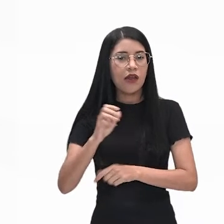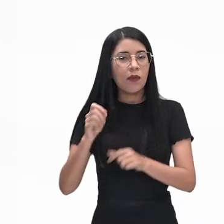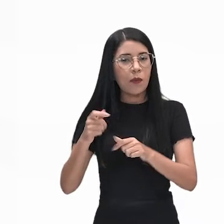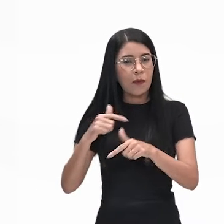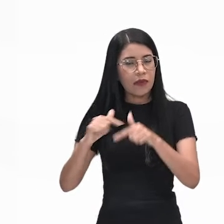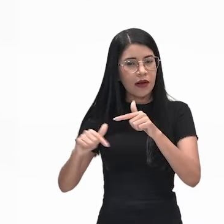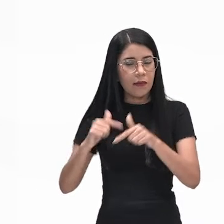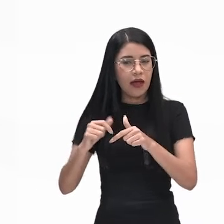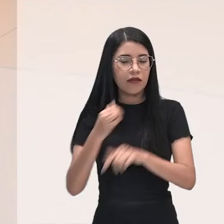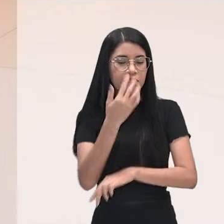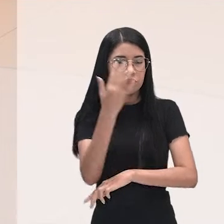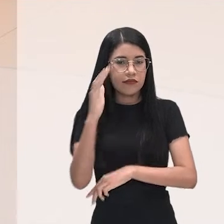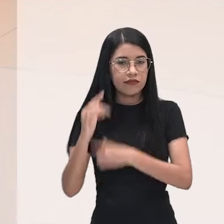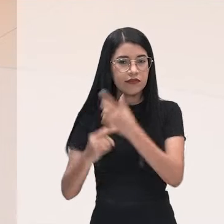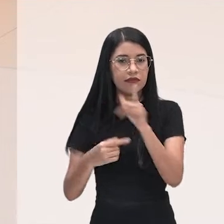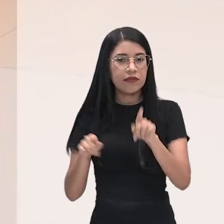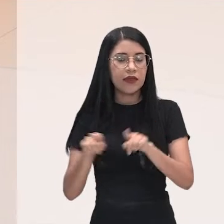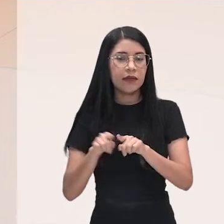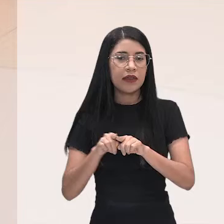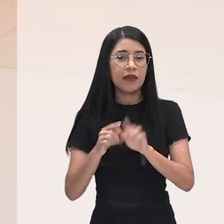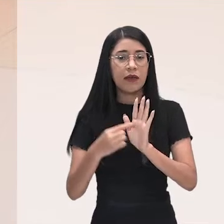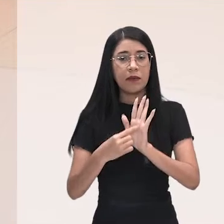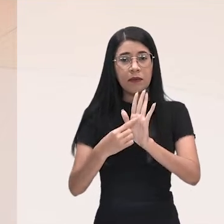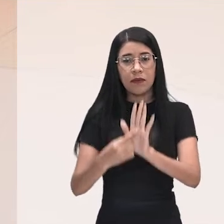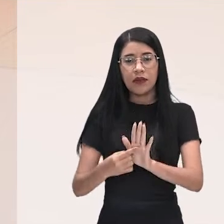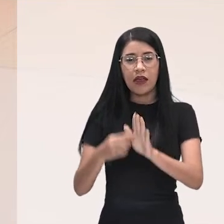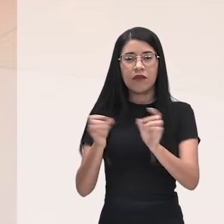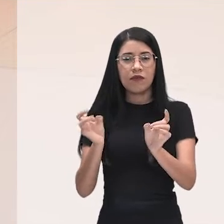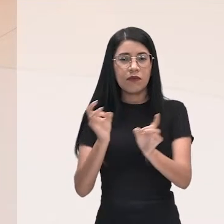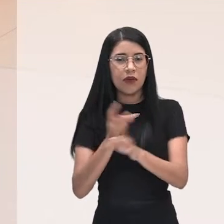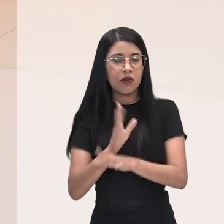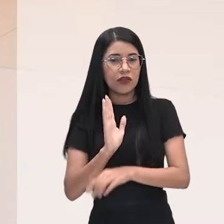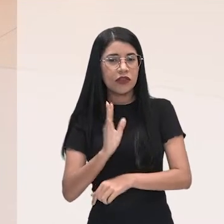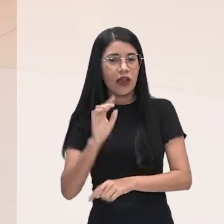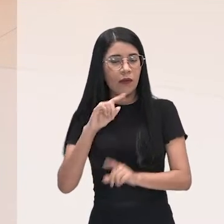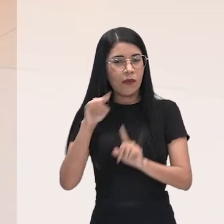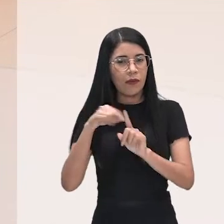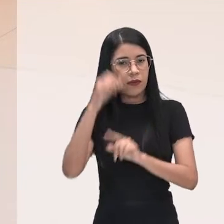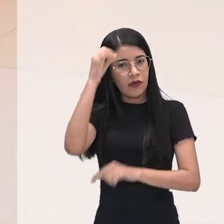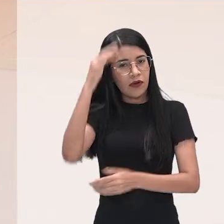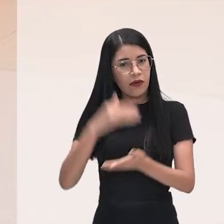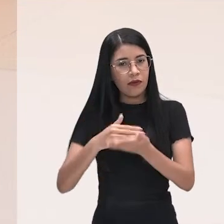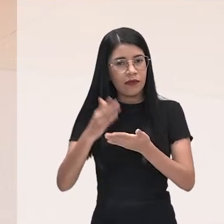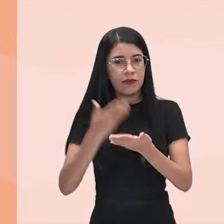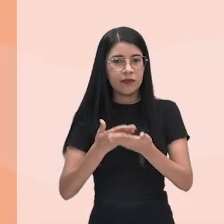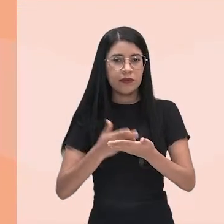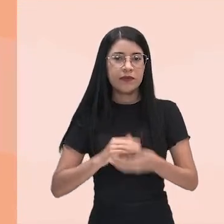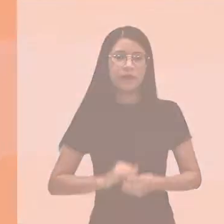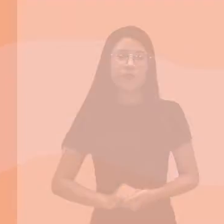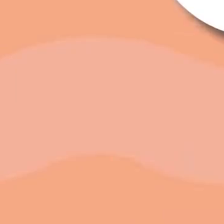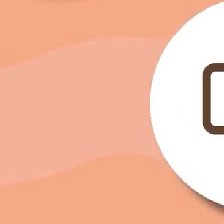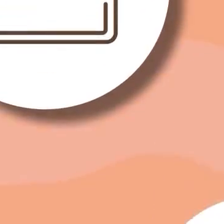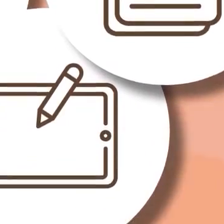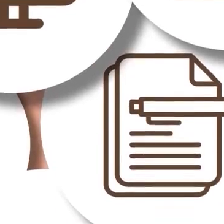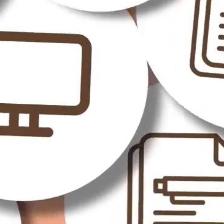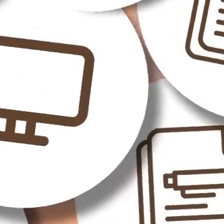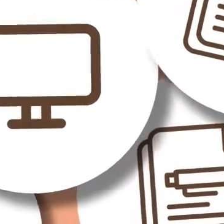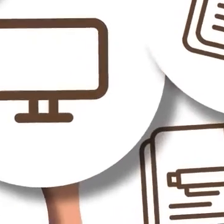na natureza. Feita a apresentação do objeto de conhecimento, vamos dar início à nossa aula.